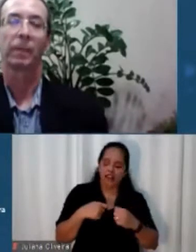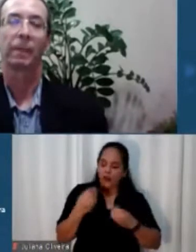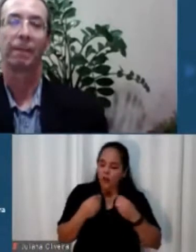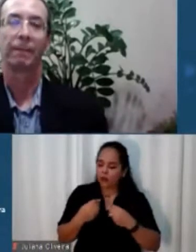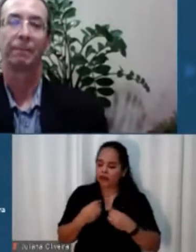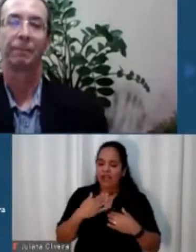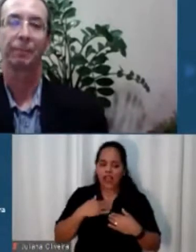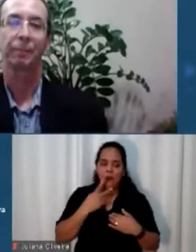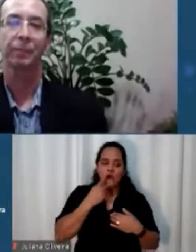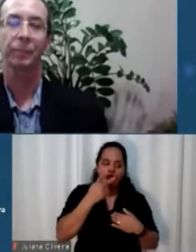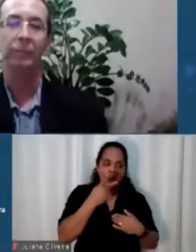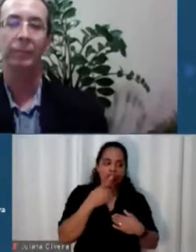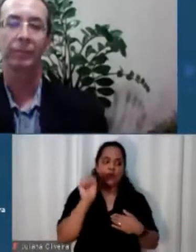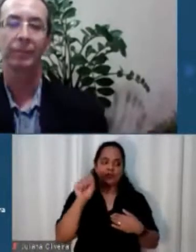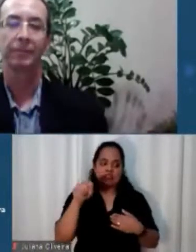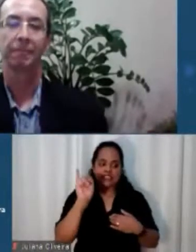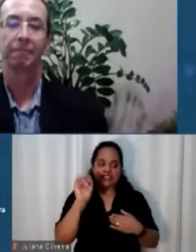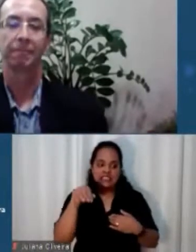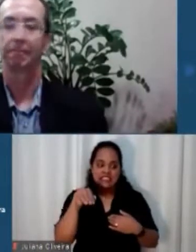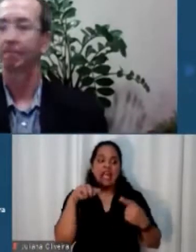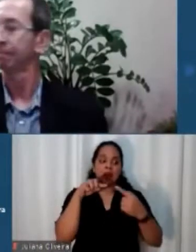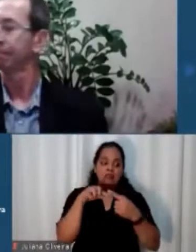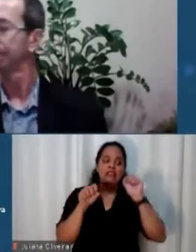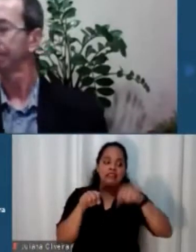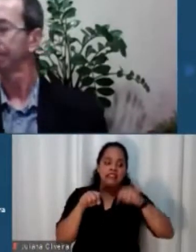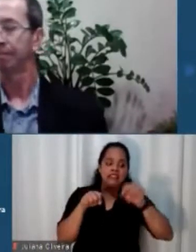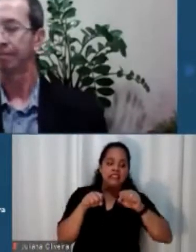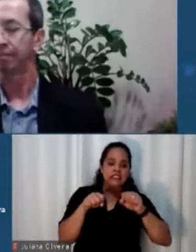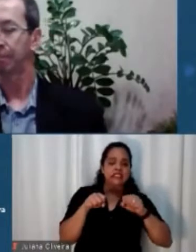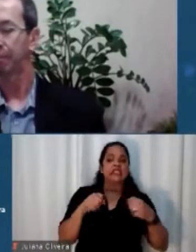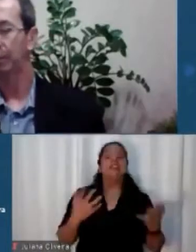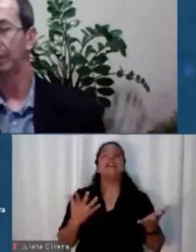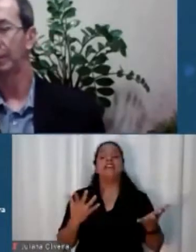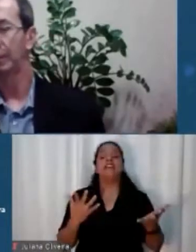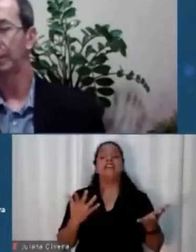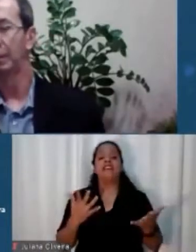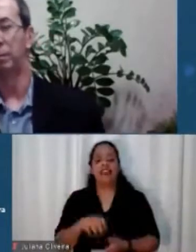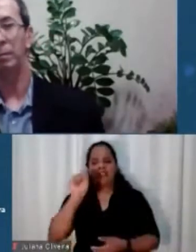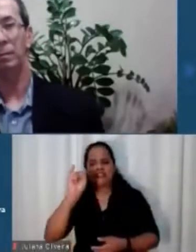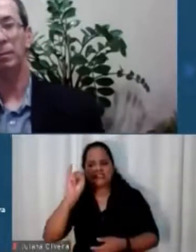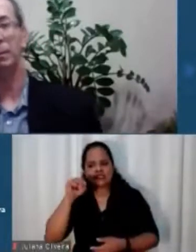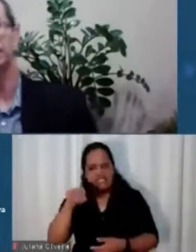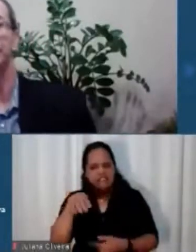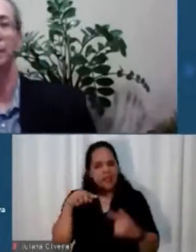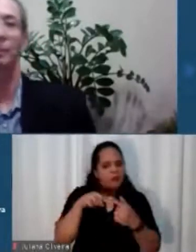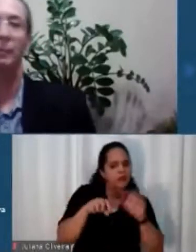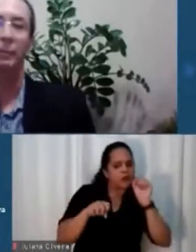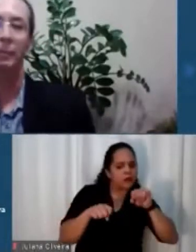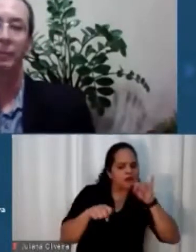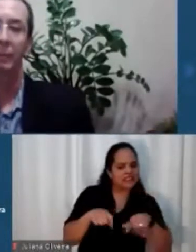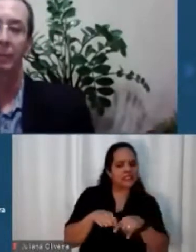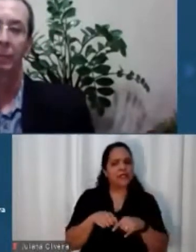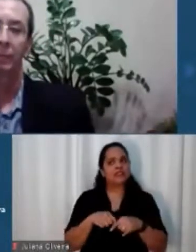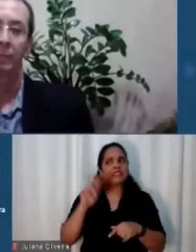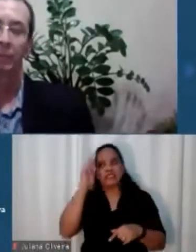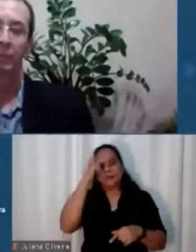que a palavra daquilo que você tomou, que você acordou com o paciente, você fez de combinação